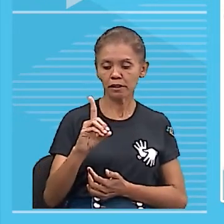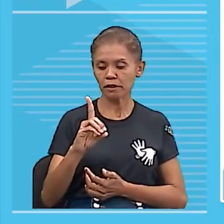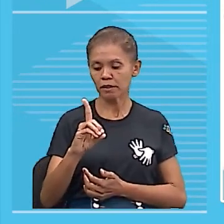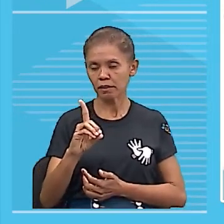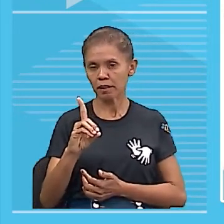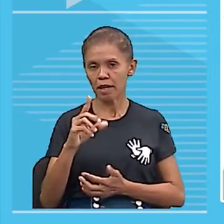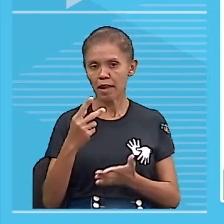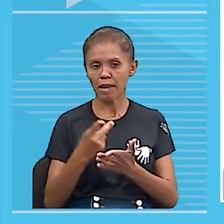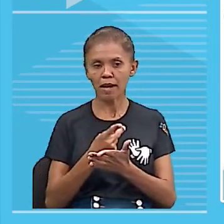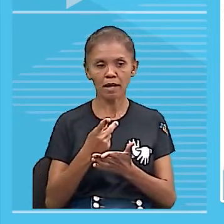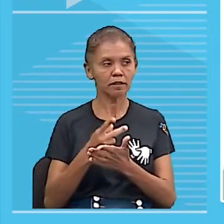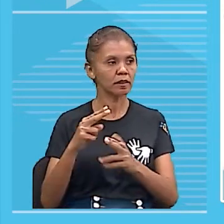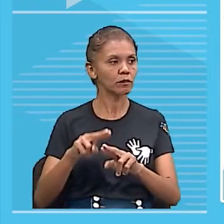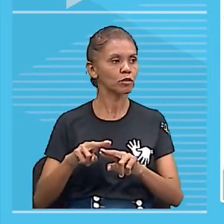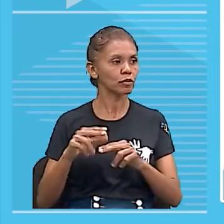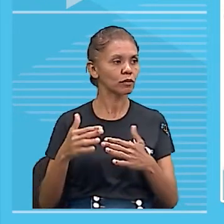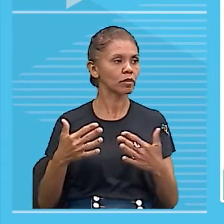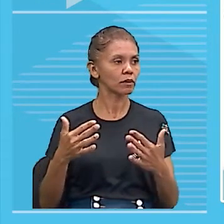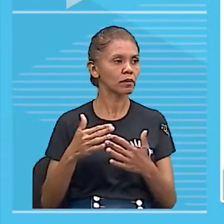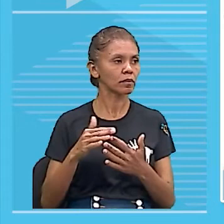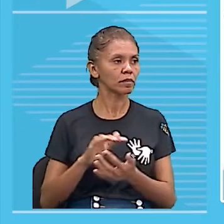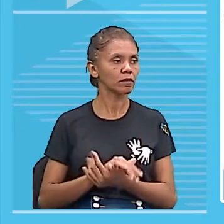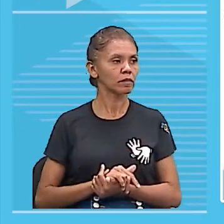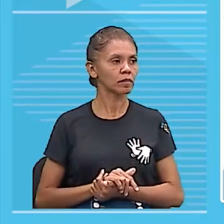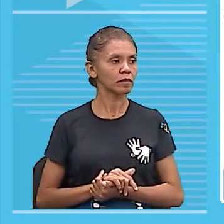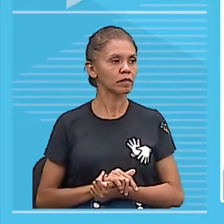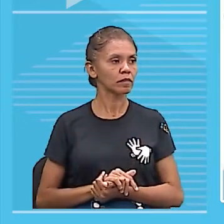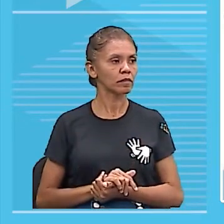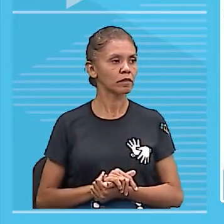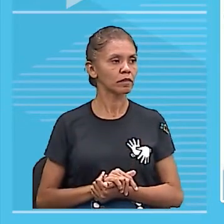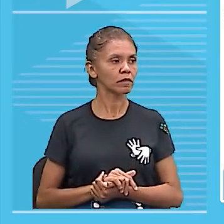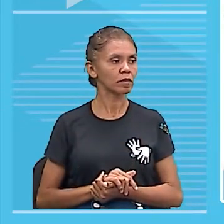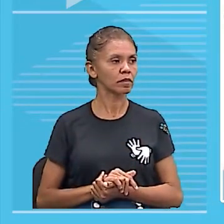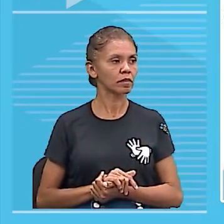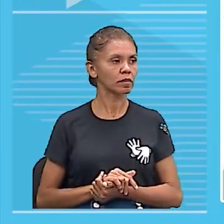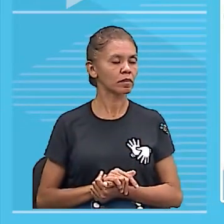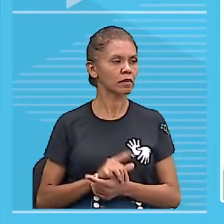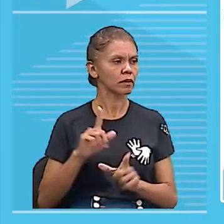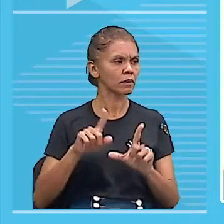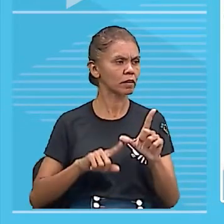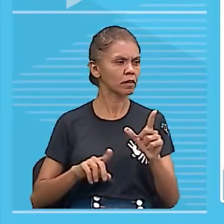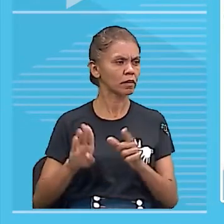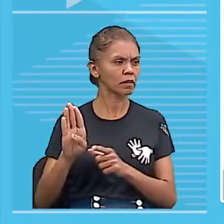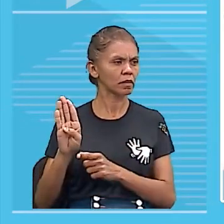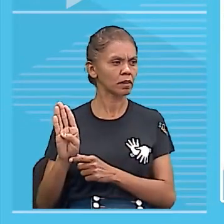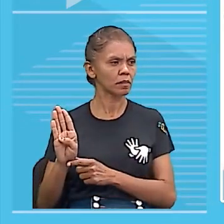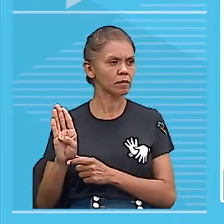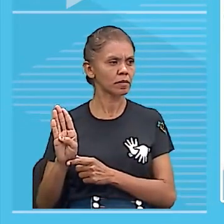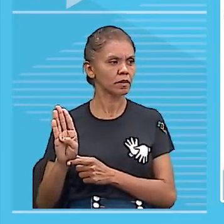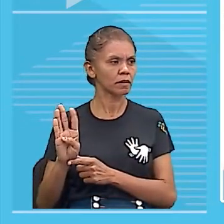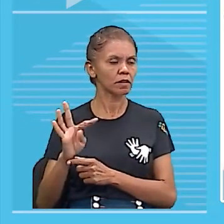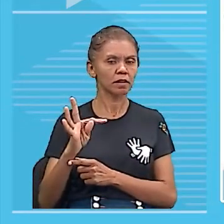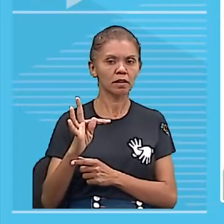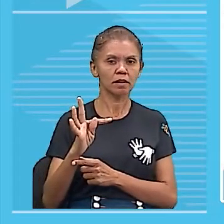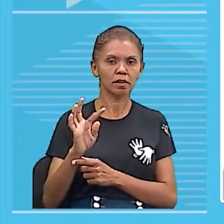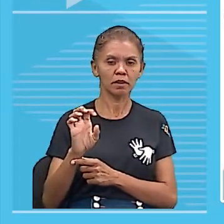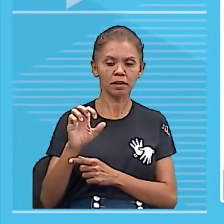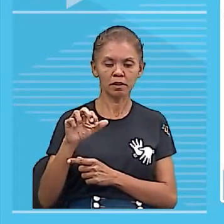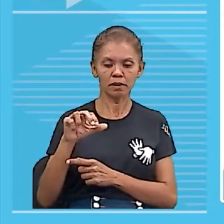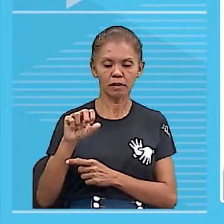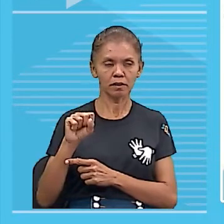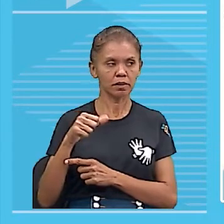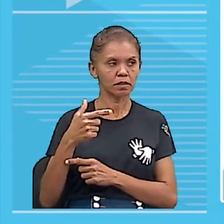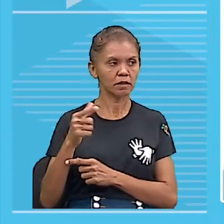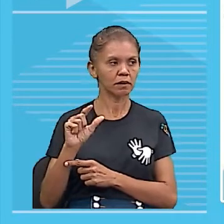associadas a associação em paralelo o se observa aqui na letra B que ele diz que a tensão elétrica é